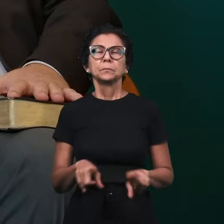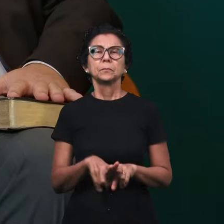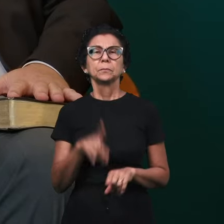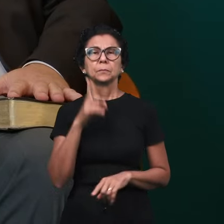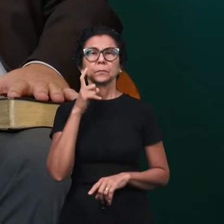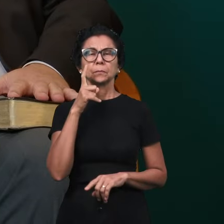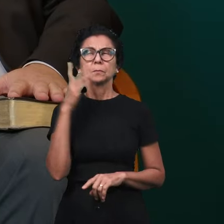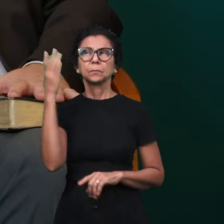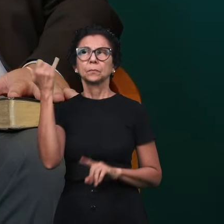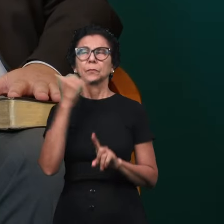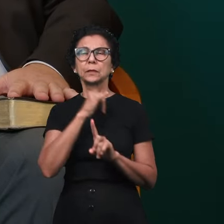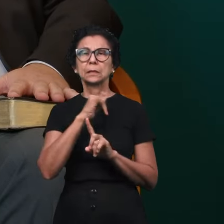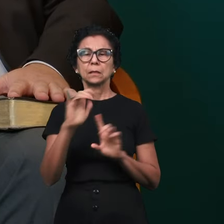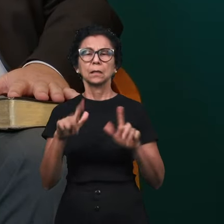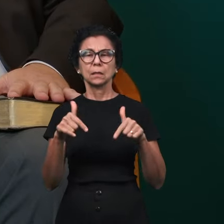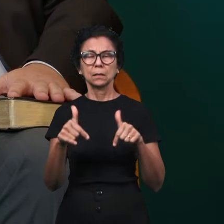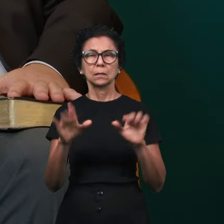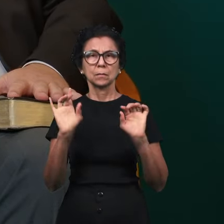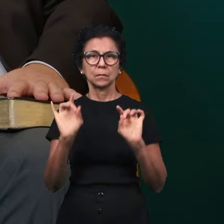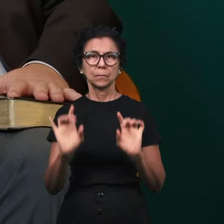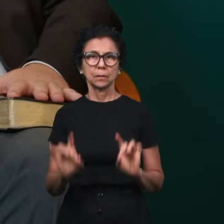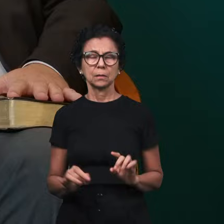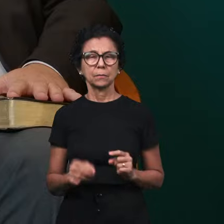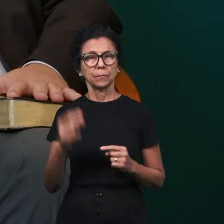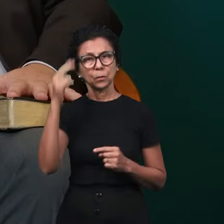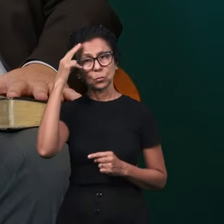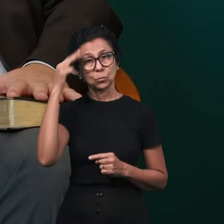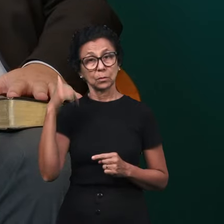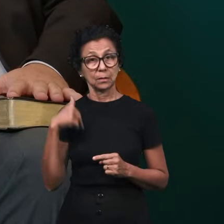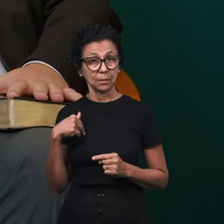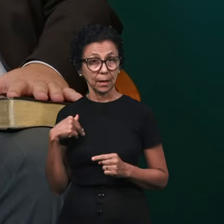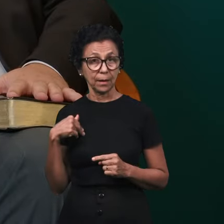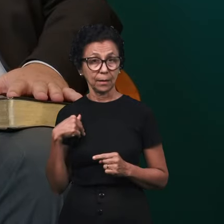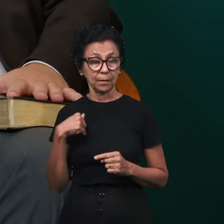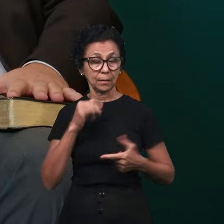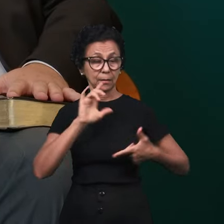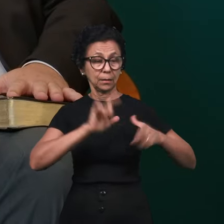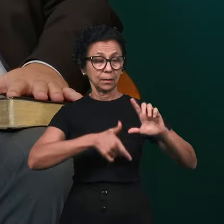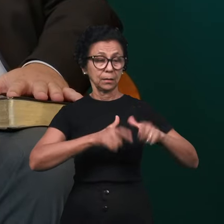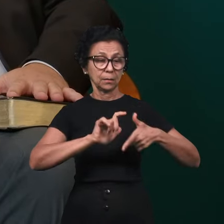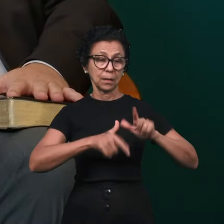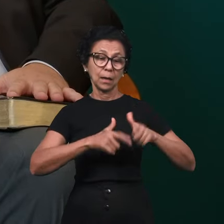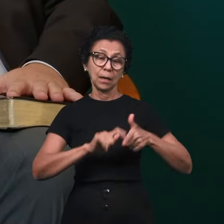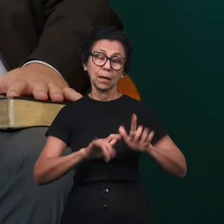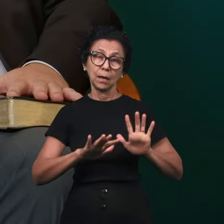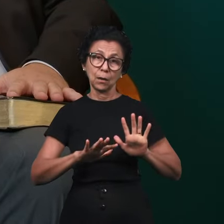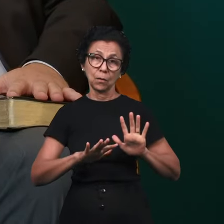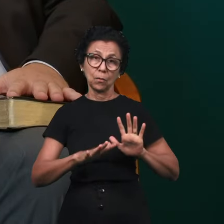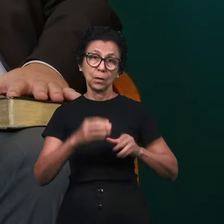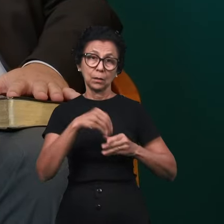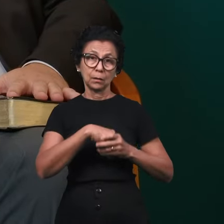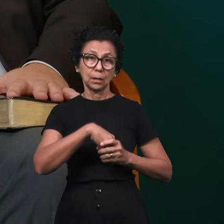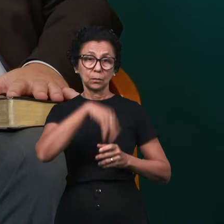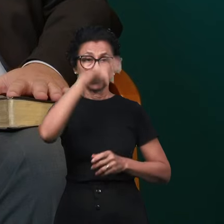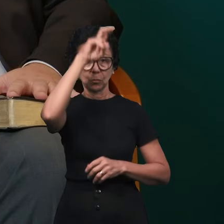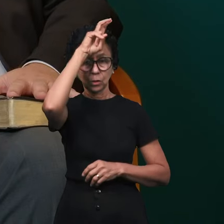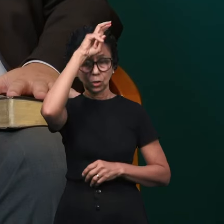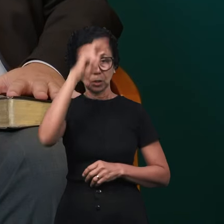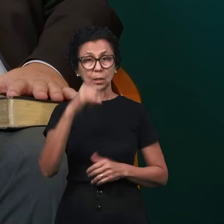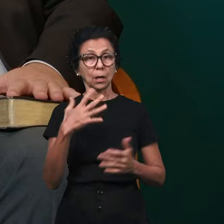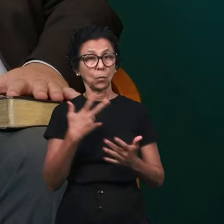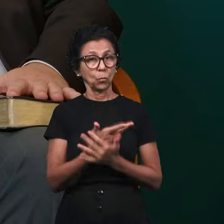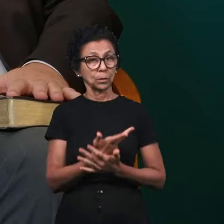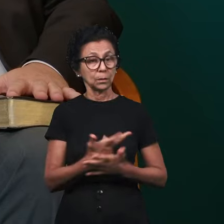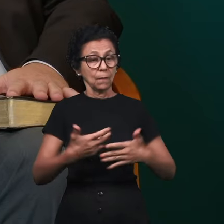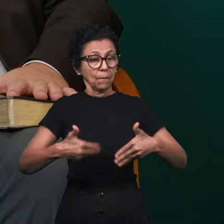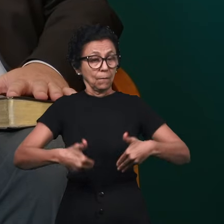profecia, ela tem uma ação específica. No caso de José e de Israel, foi o momento que eles iam passar de fome e o Senhor deu o livramento. Nesse momento